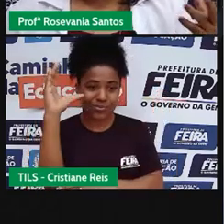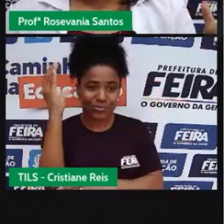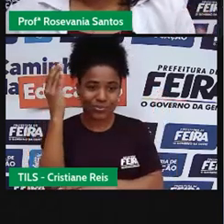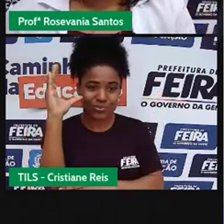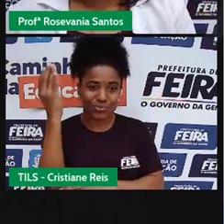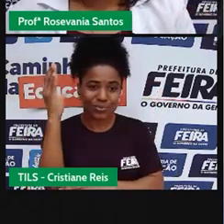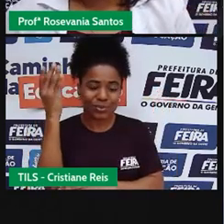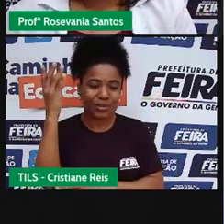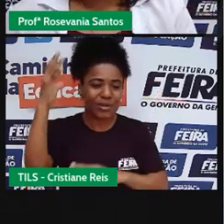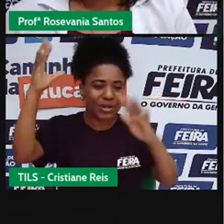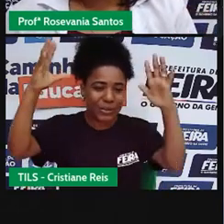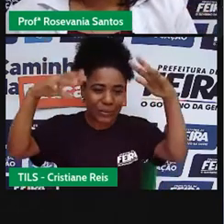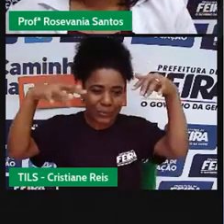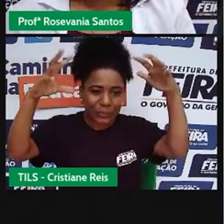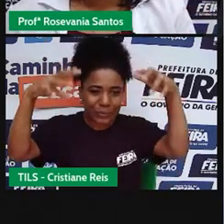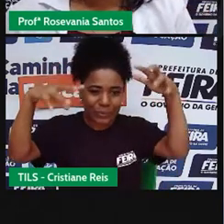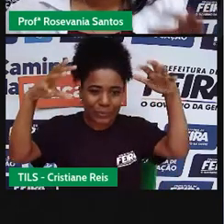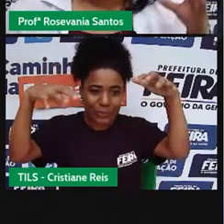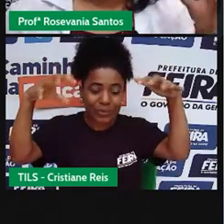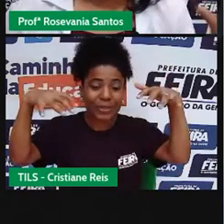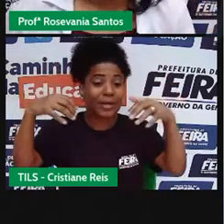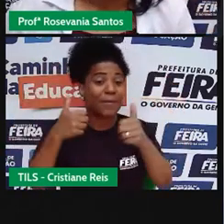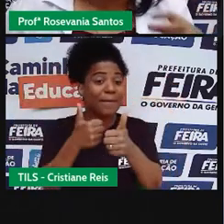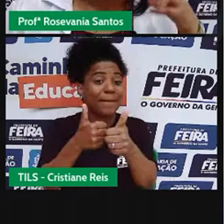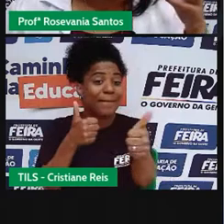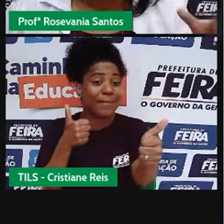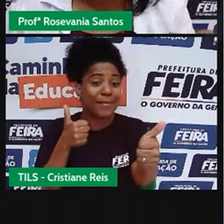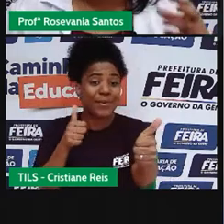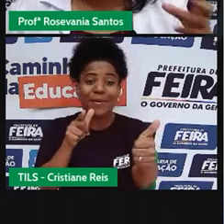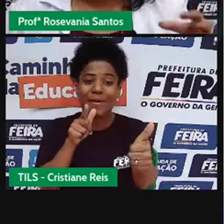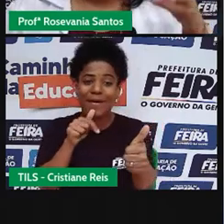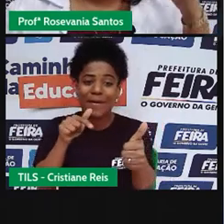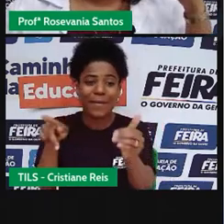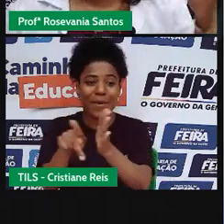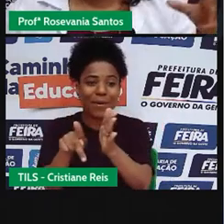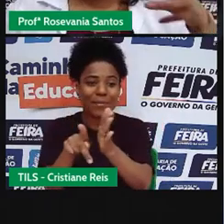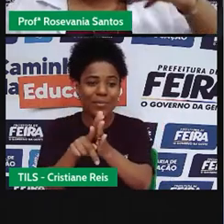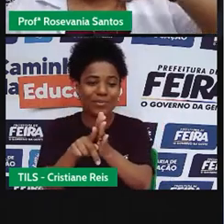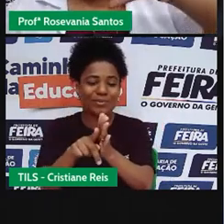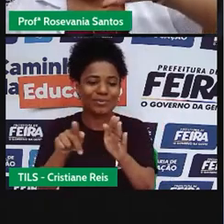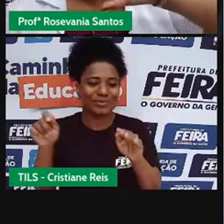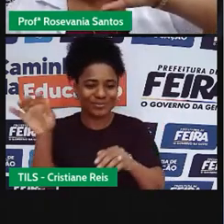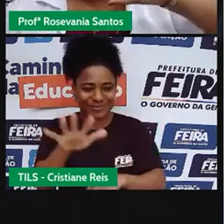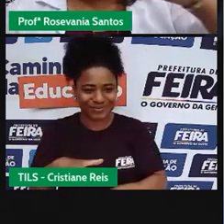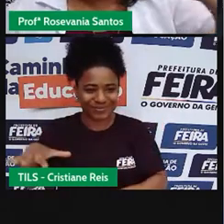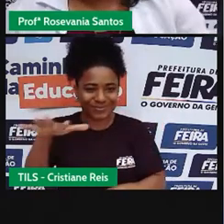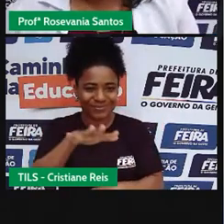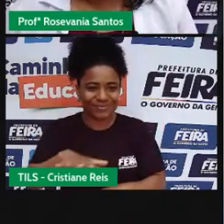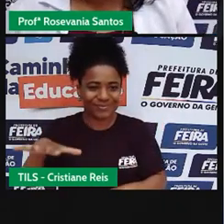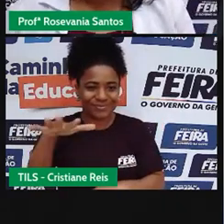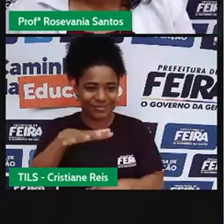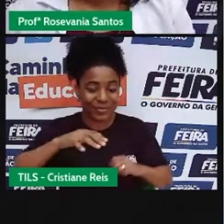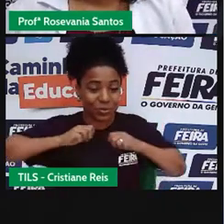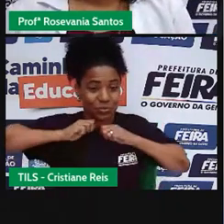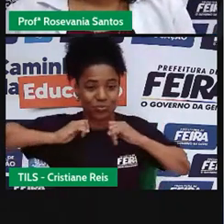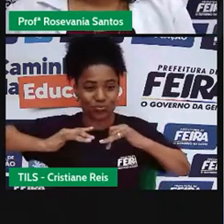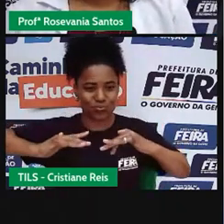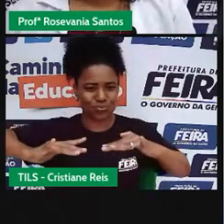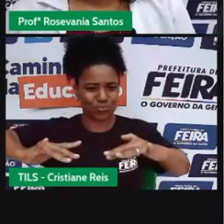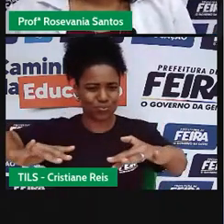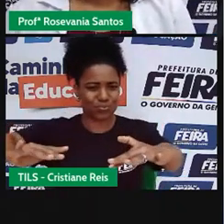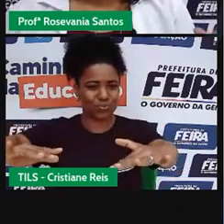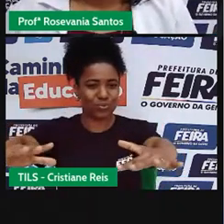a presença aqui do Oceano Atlântico, que ajuda mais ainda a dar aquela umidade a esse espaço.